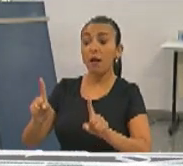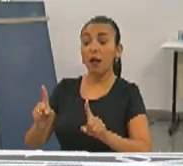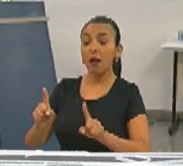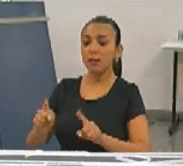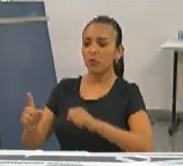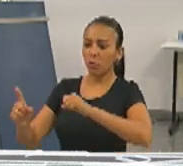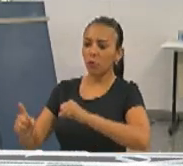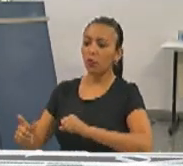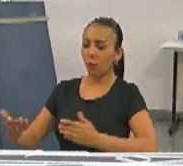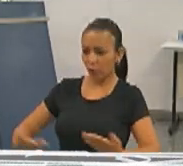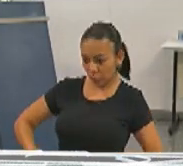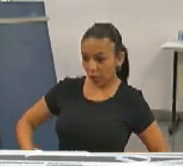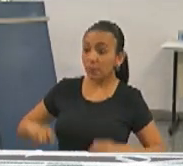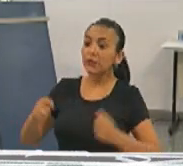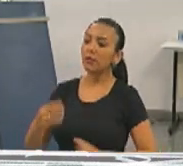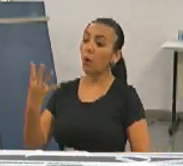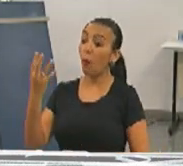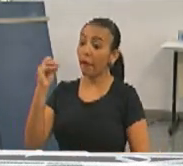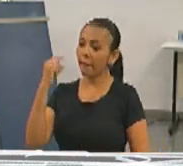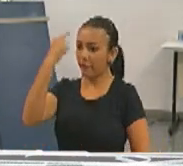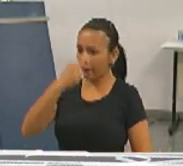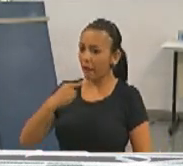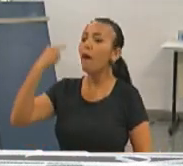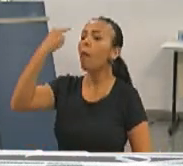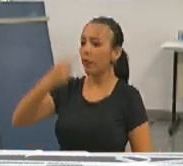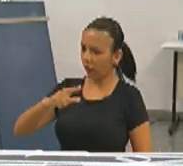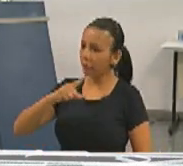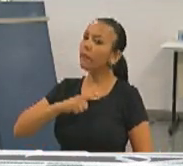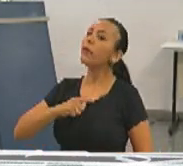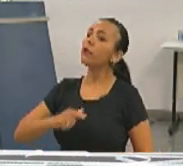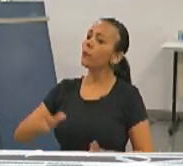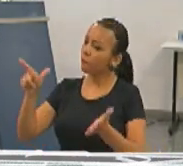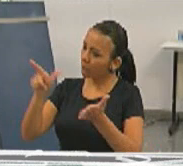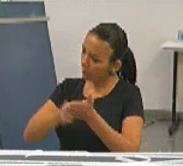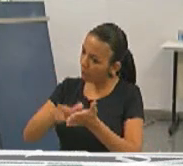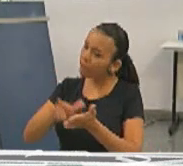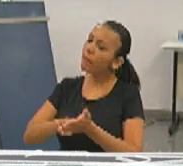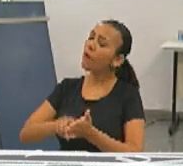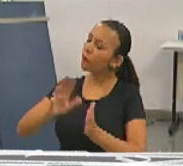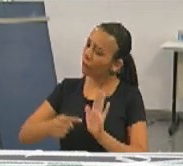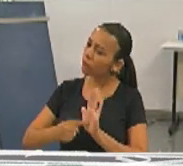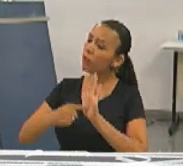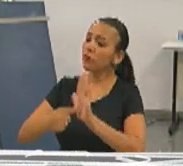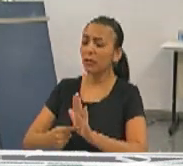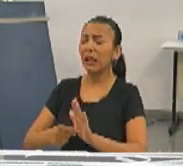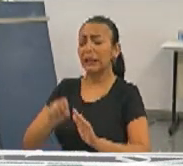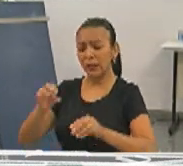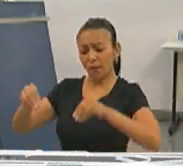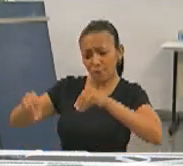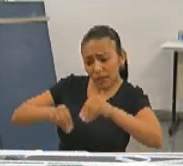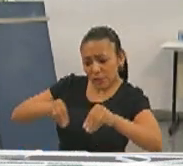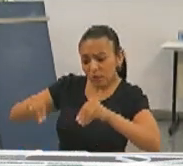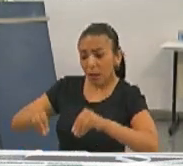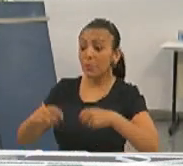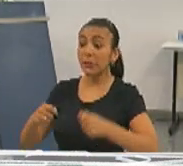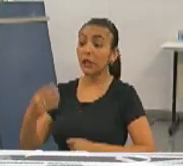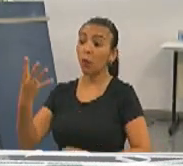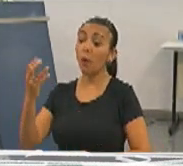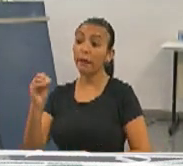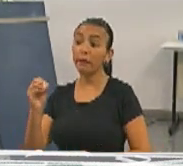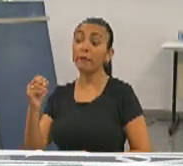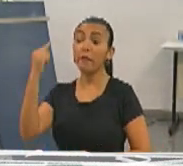horas. Inclusive, tem um parecer do nosso procurador Gesiel, né, que coloca, mesmo os flexibilizados, se eles cumprirem 40